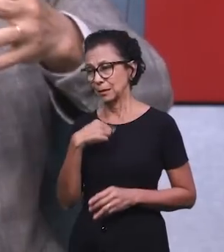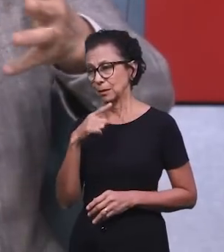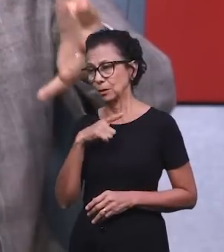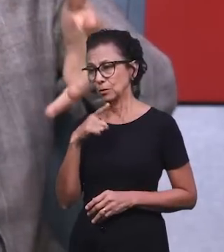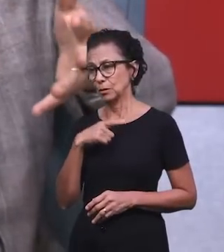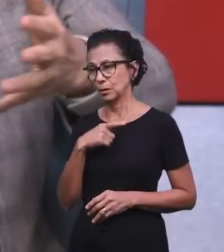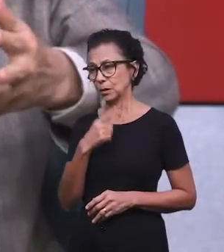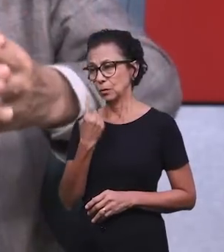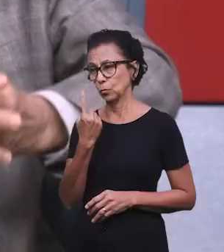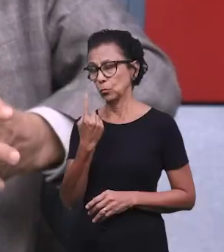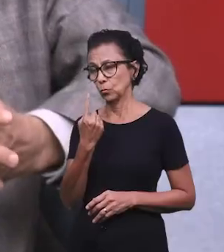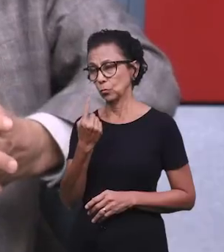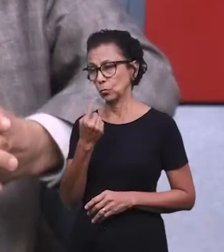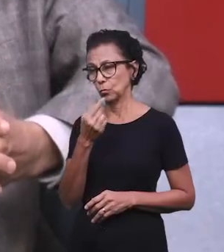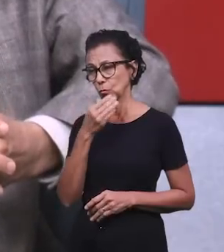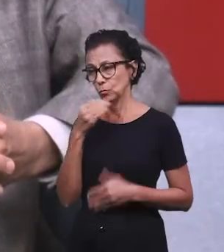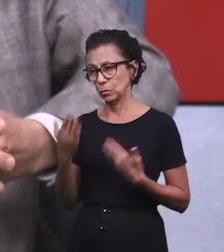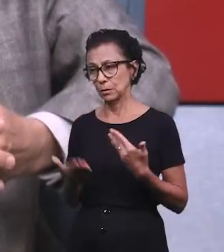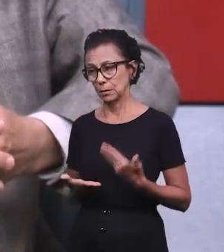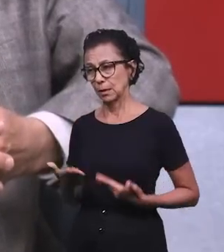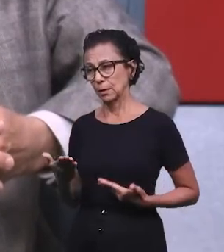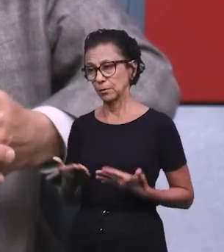um serviçal dele,